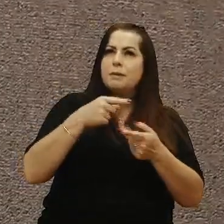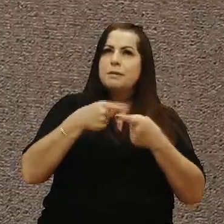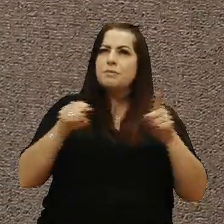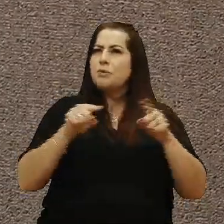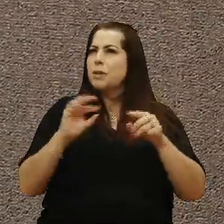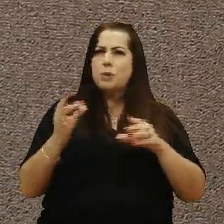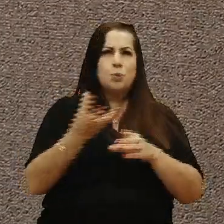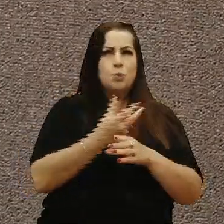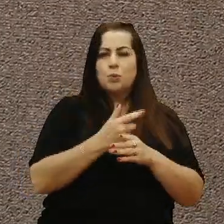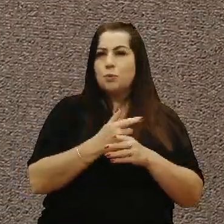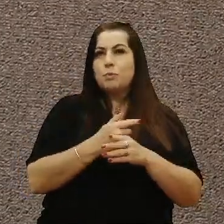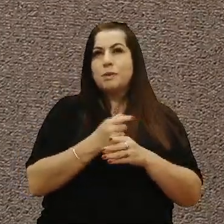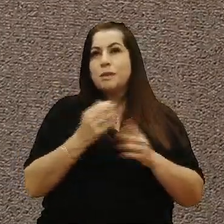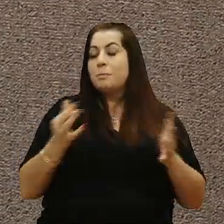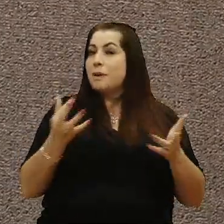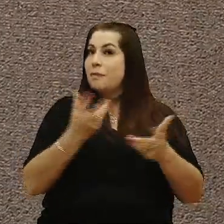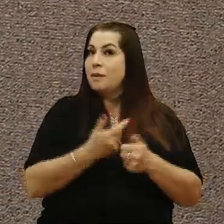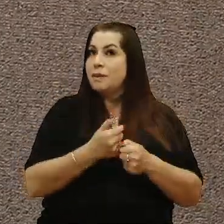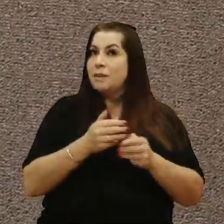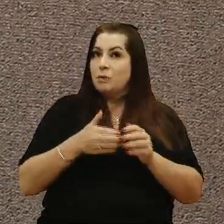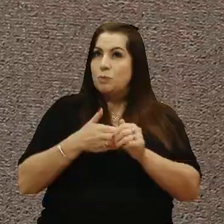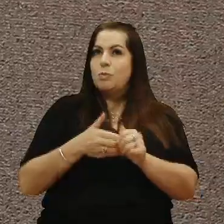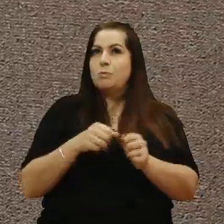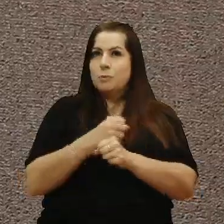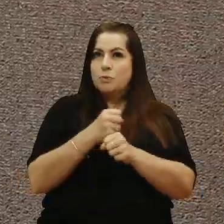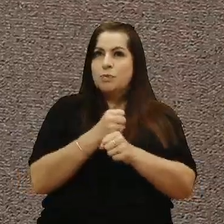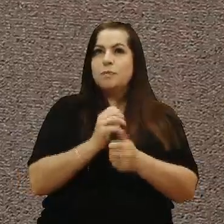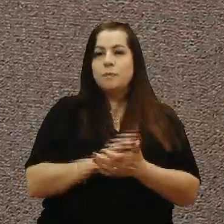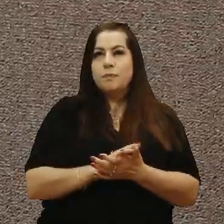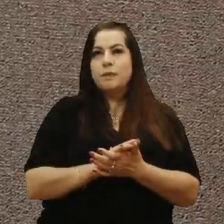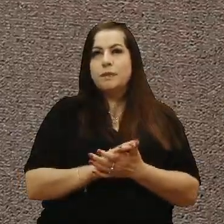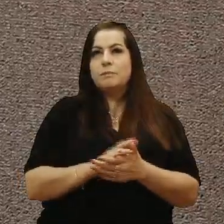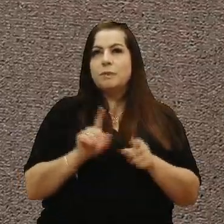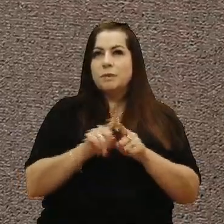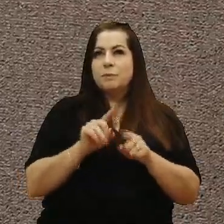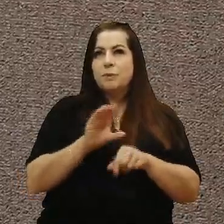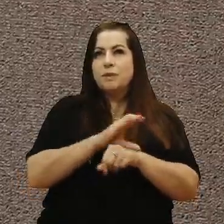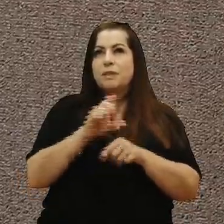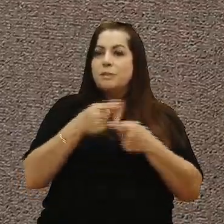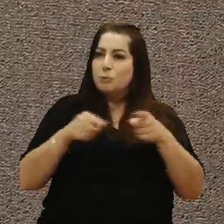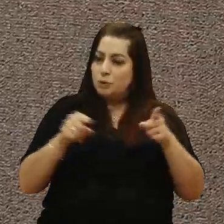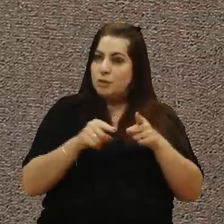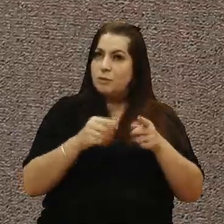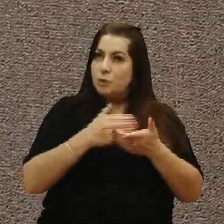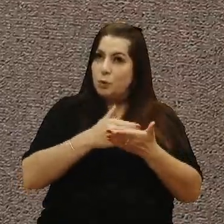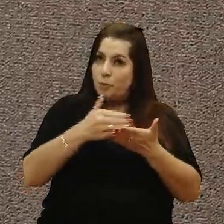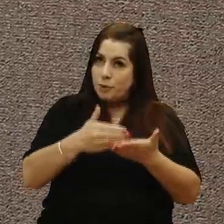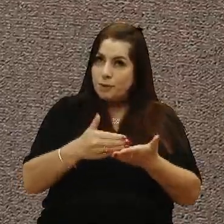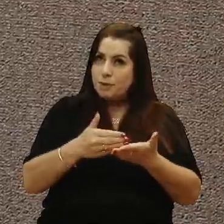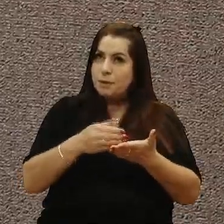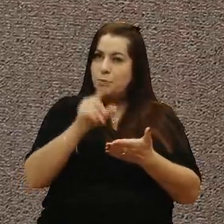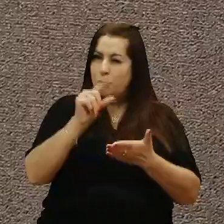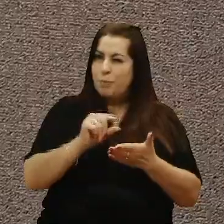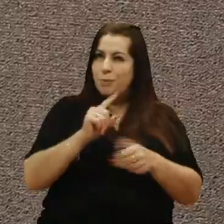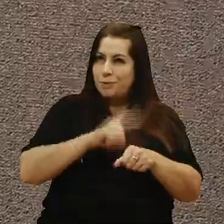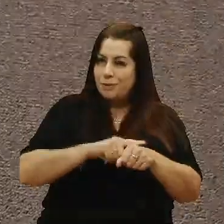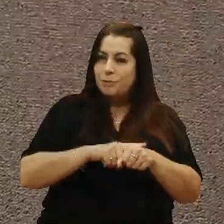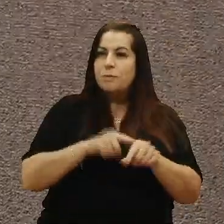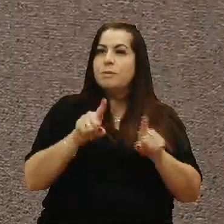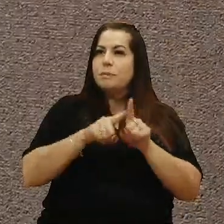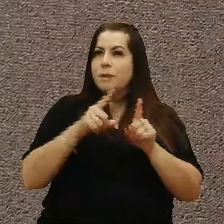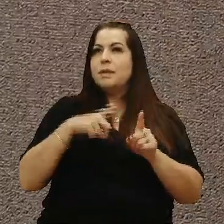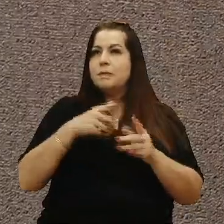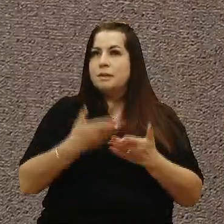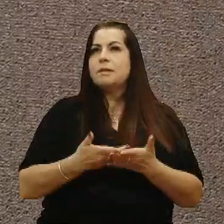de tudo, é simplesmente sensacional. Eu acompanho há muitos anos, assim como o CETEC Musical, que está começando há menos tempo, mas que